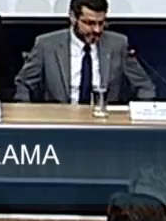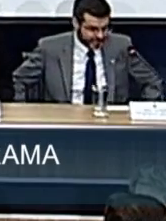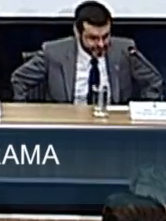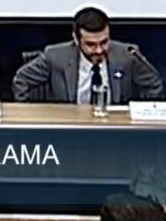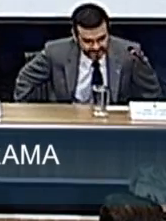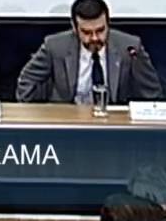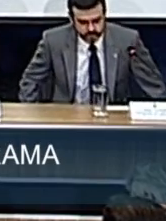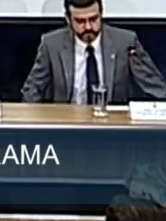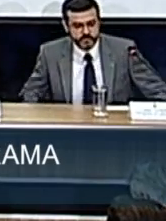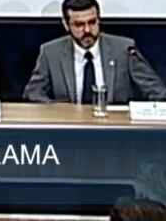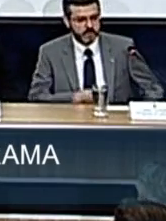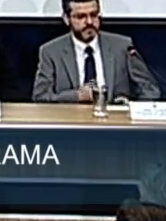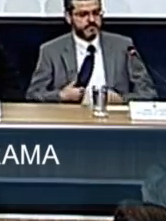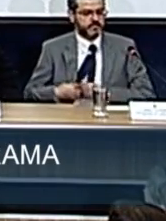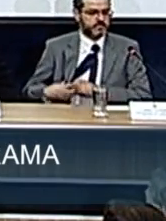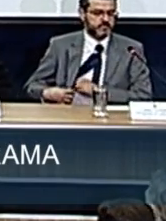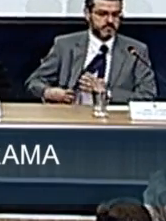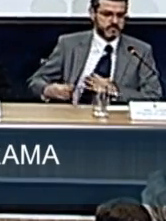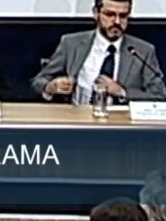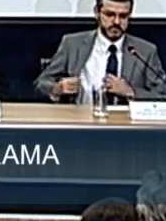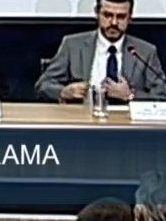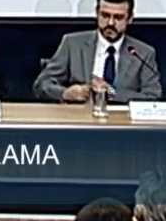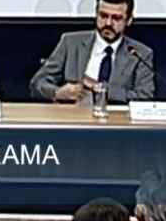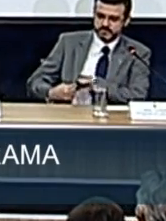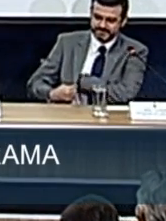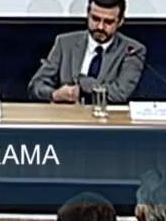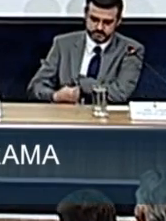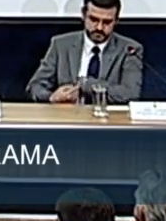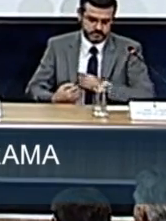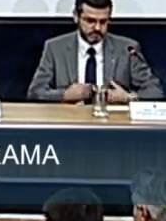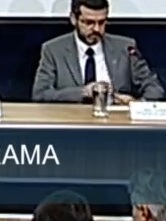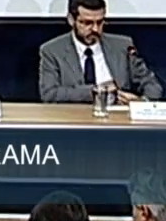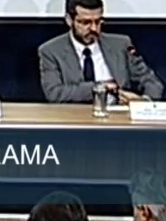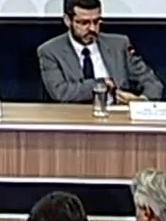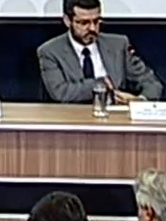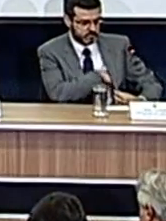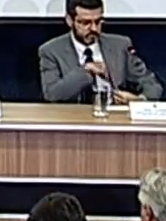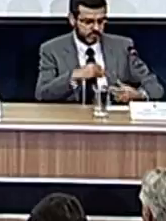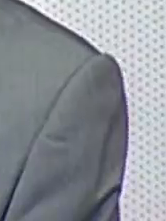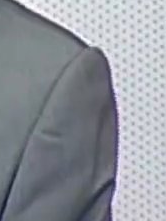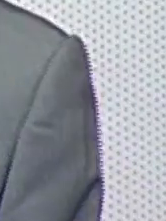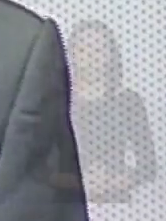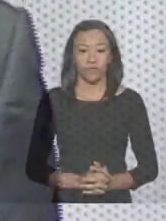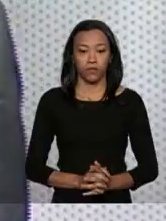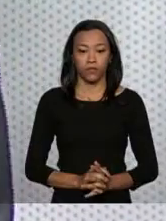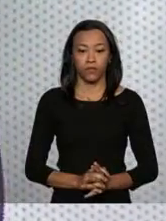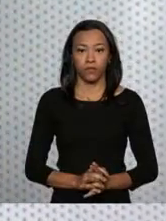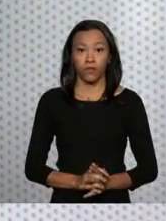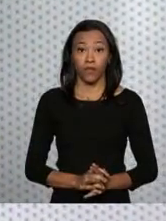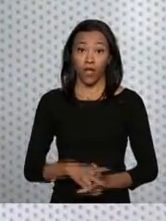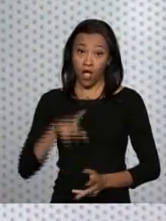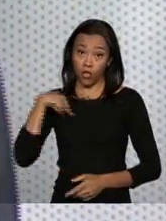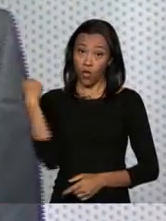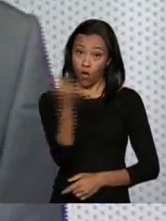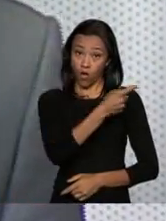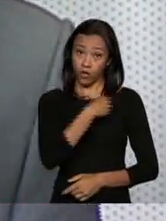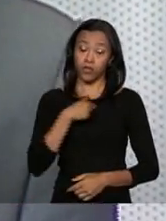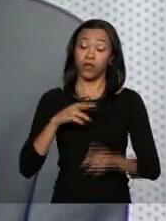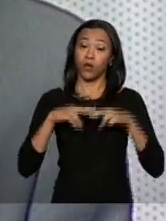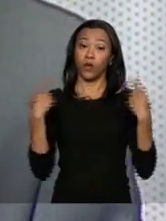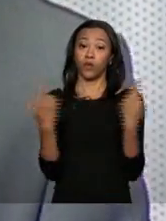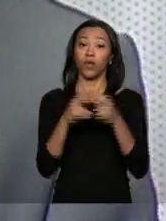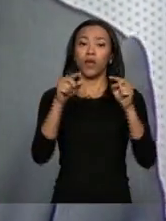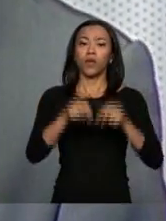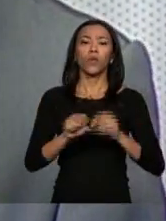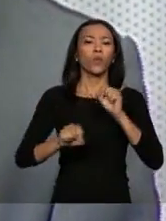Bras senhoras e senhores estamos aqui reunidos para o lançamento do edital de chamada pública o buzinas digitais e divulgação do